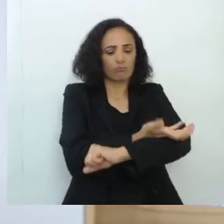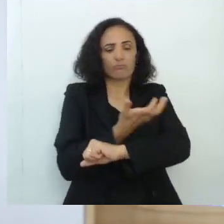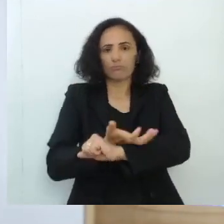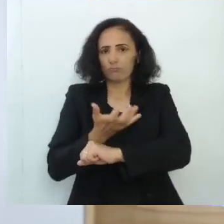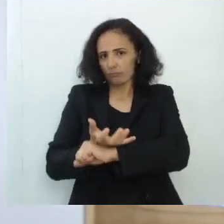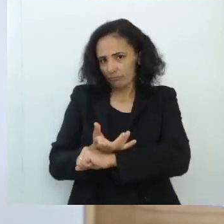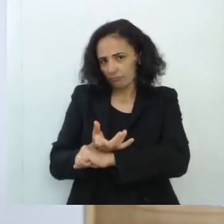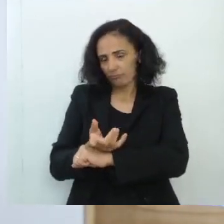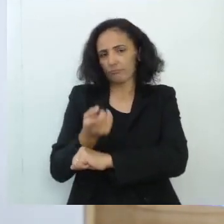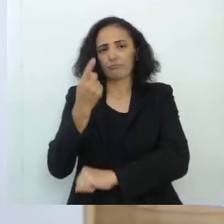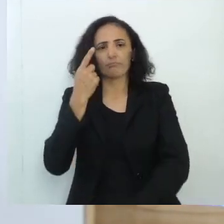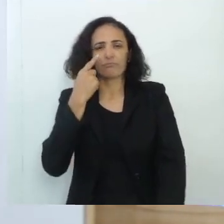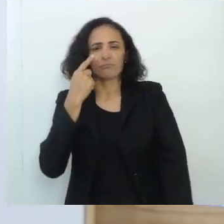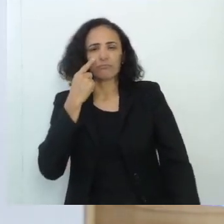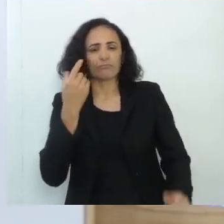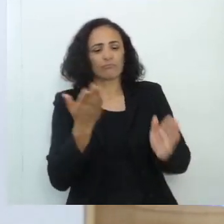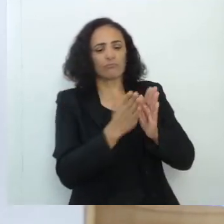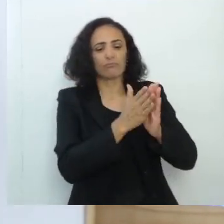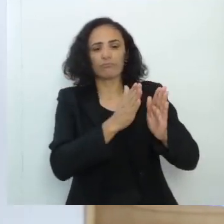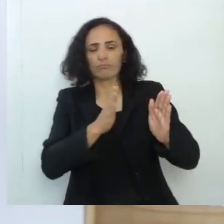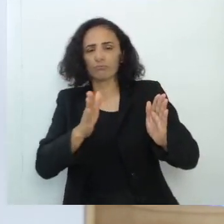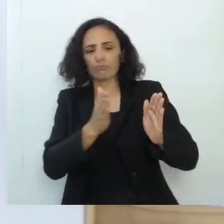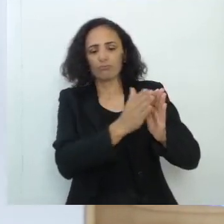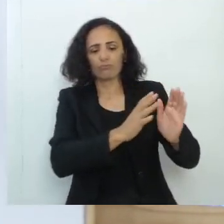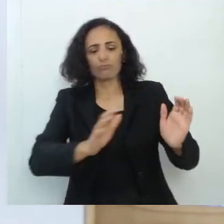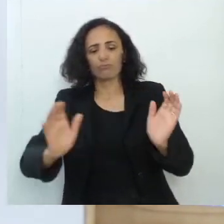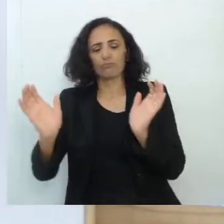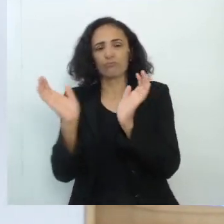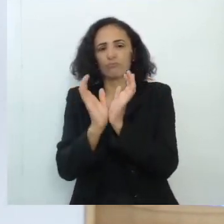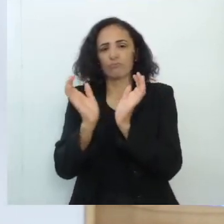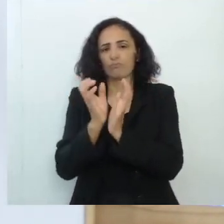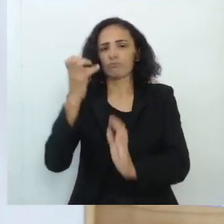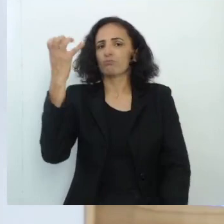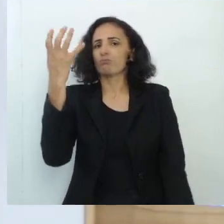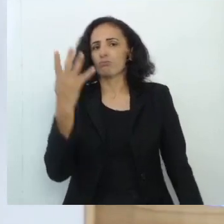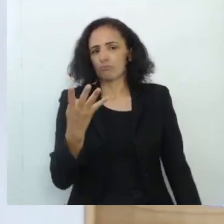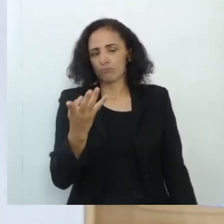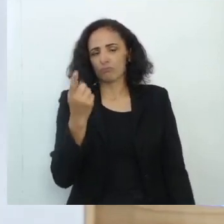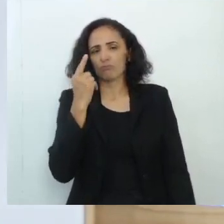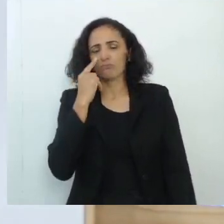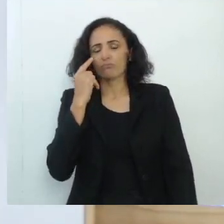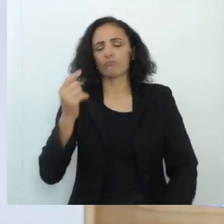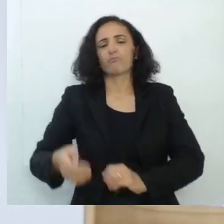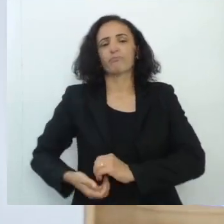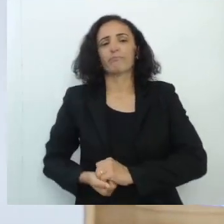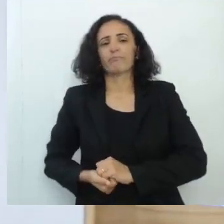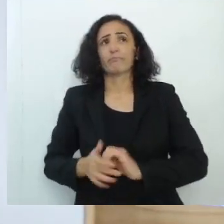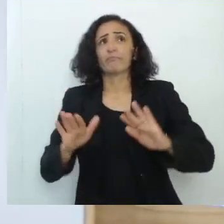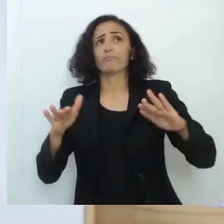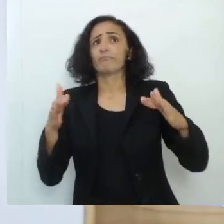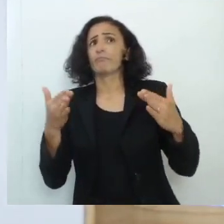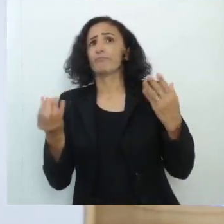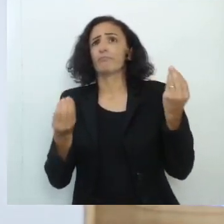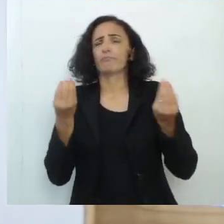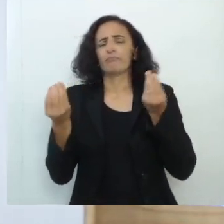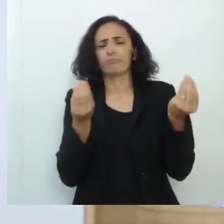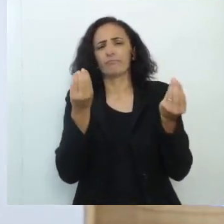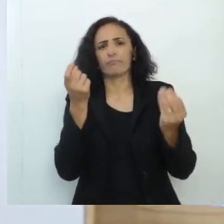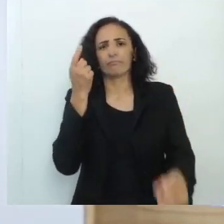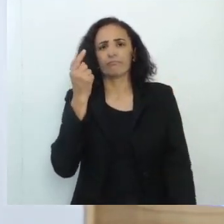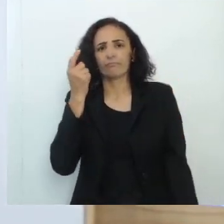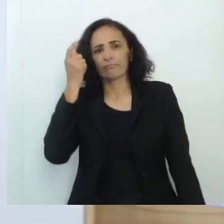angiospermas. Briófita, pteridófita, gimnosperma e angiosperma. Aí qual é a ideia? Se liga,